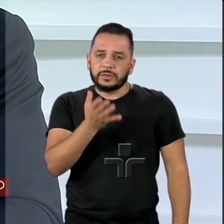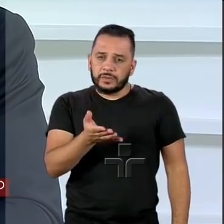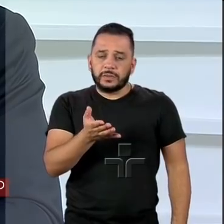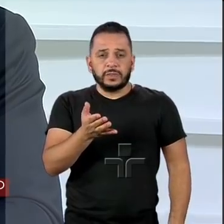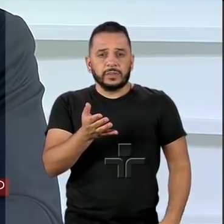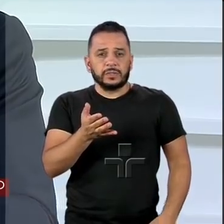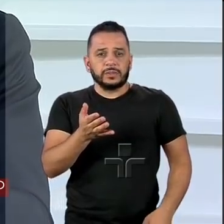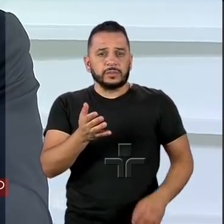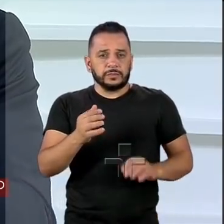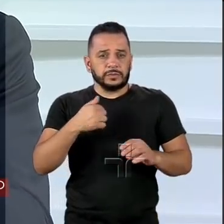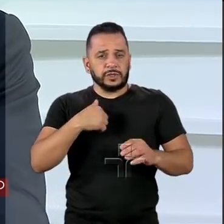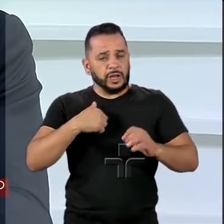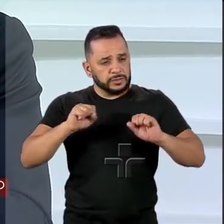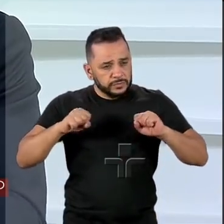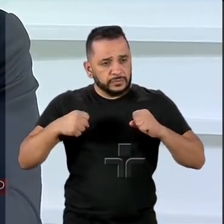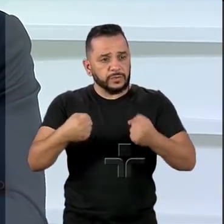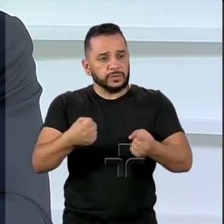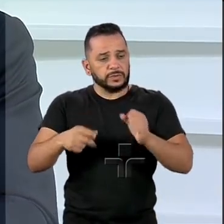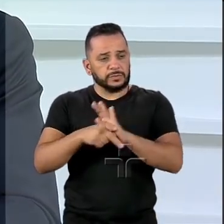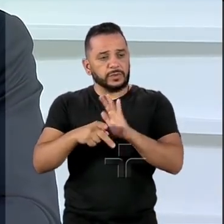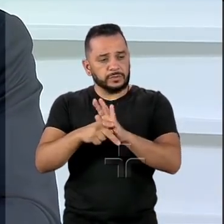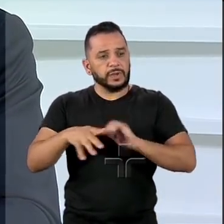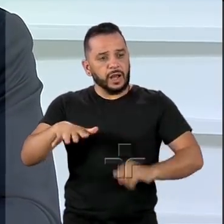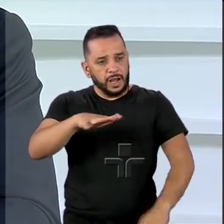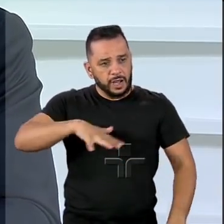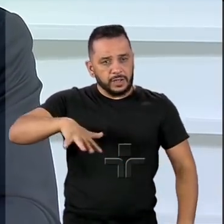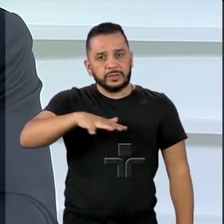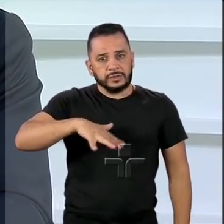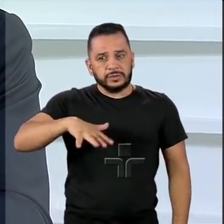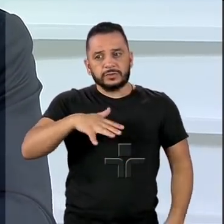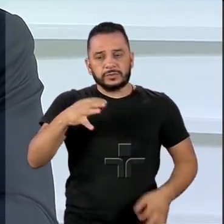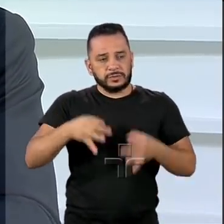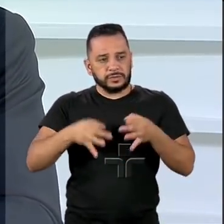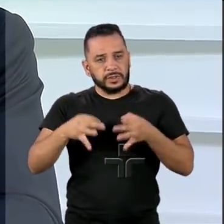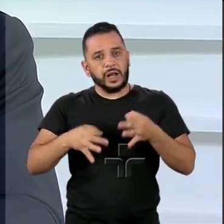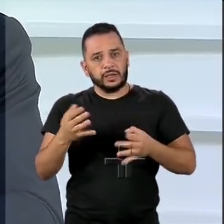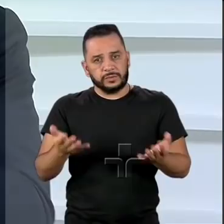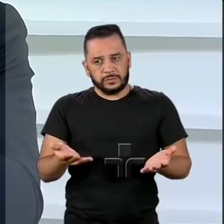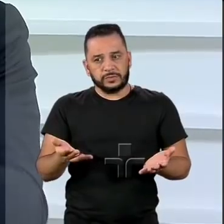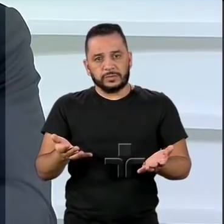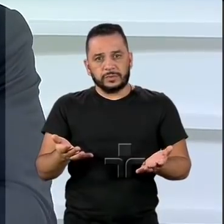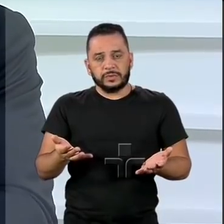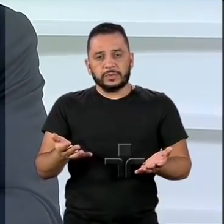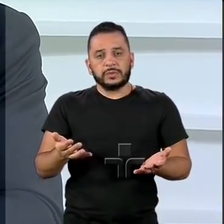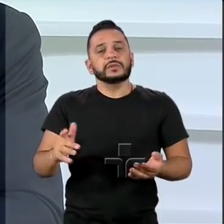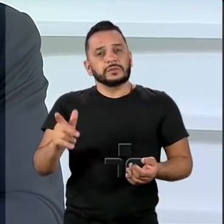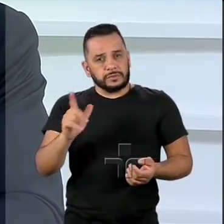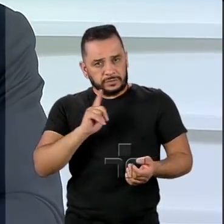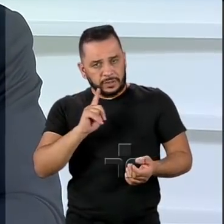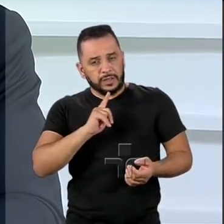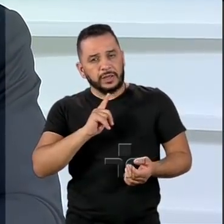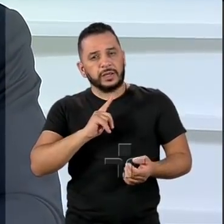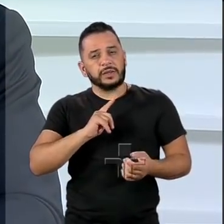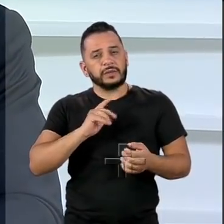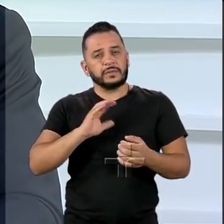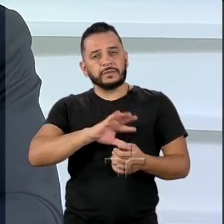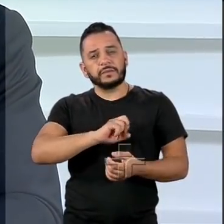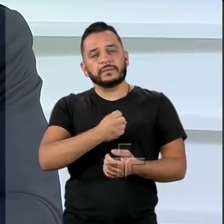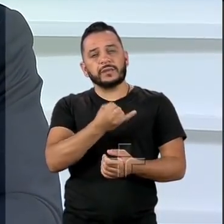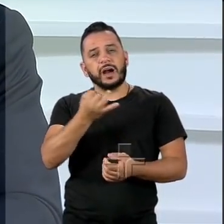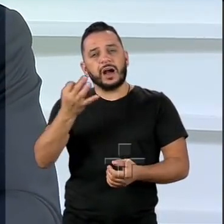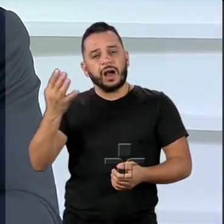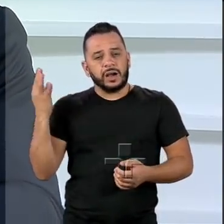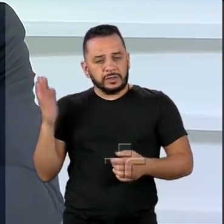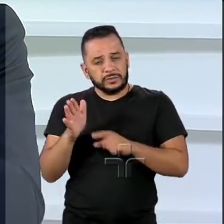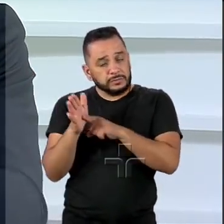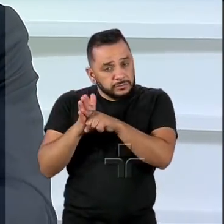Judiciário, quer na primeira instância, quer nos tribunais, para dar cabo às inúmeras operações que estão em curso. E,